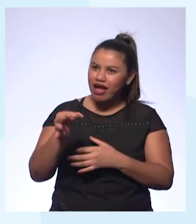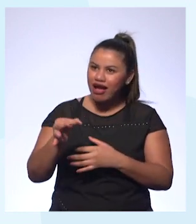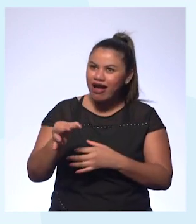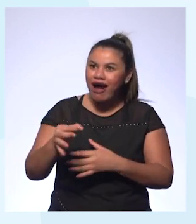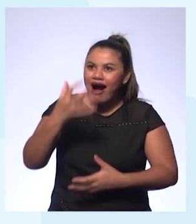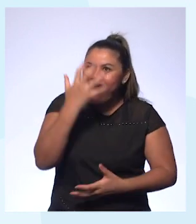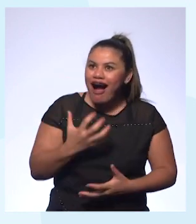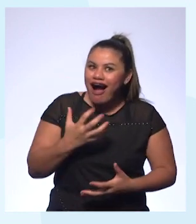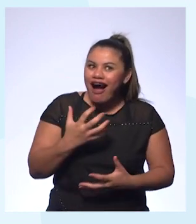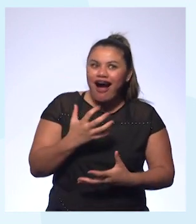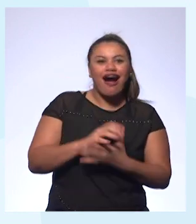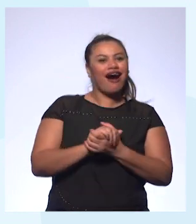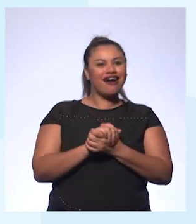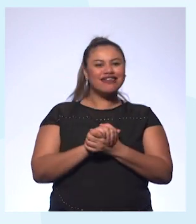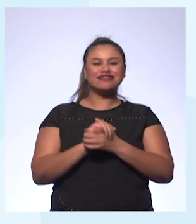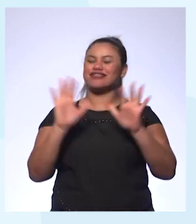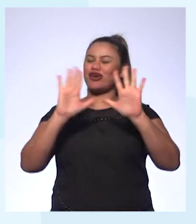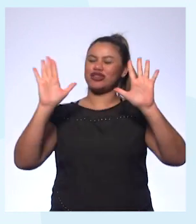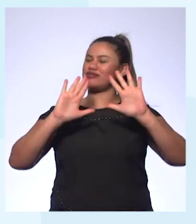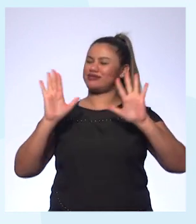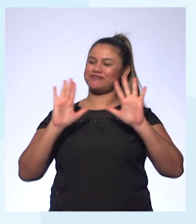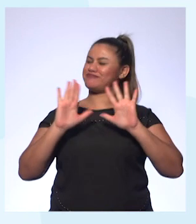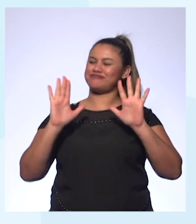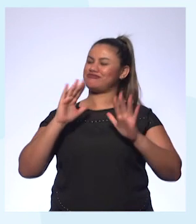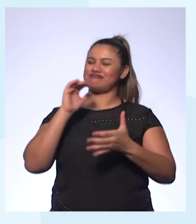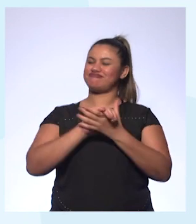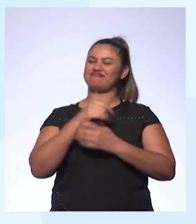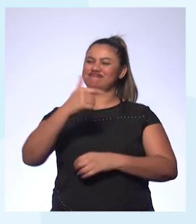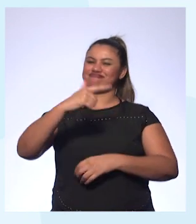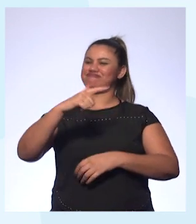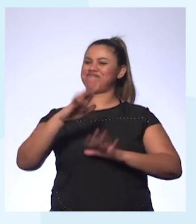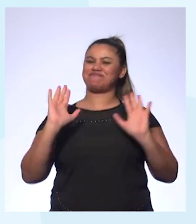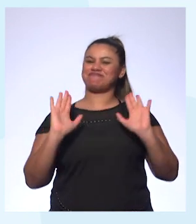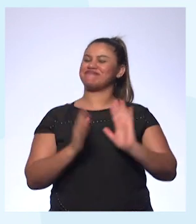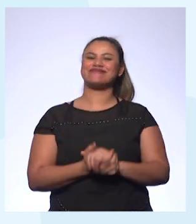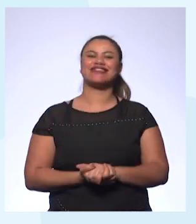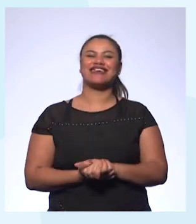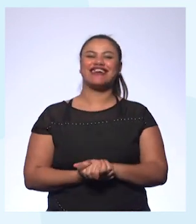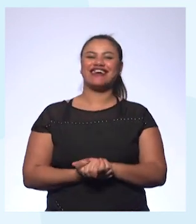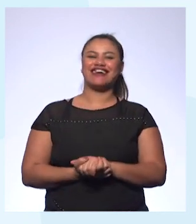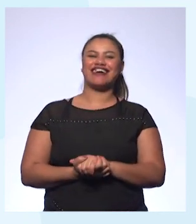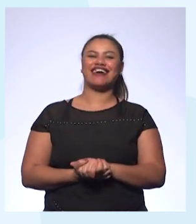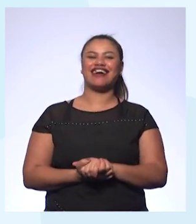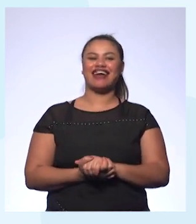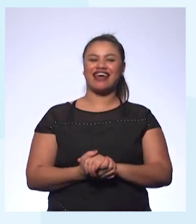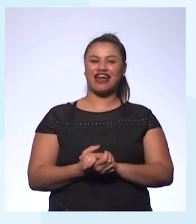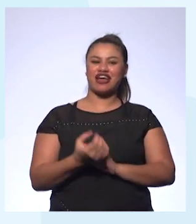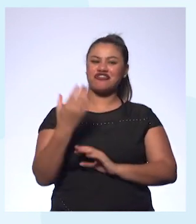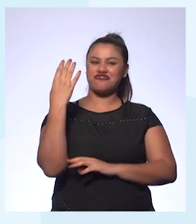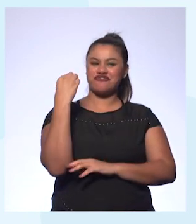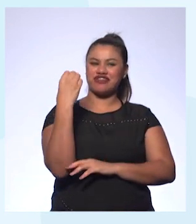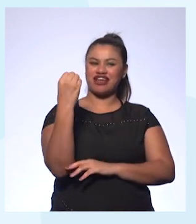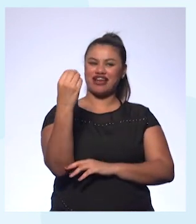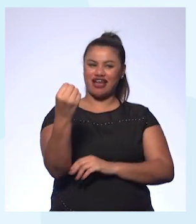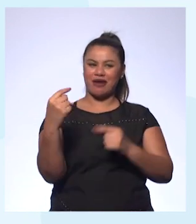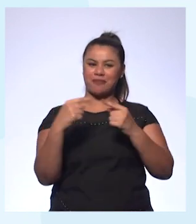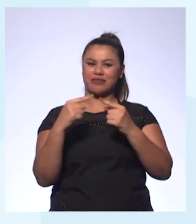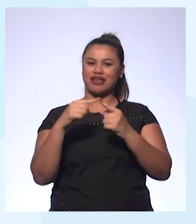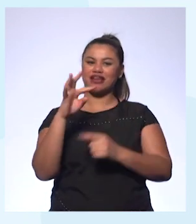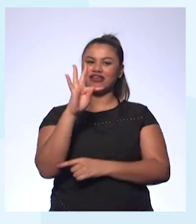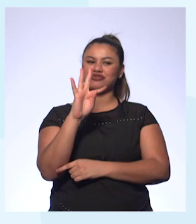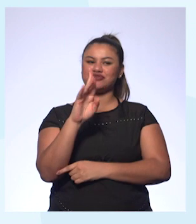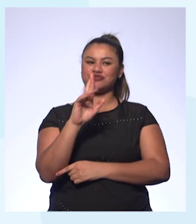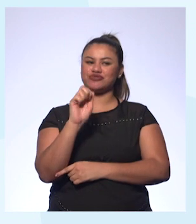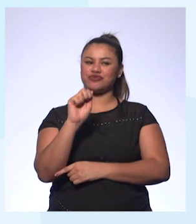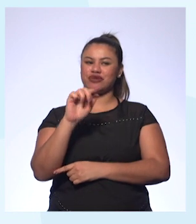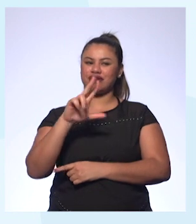ah não dá uma raiva não tem ninguém para casar vamos lá viajar em inglês é Travel vai aparecer na tela real